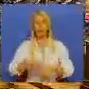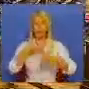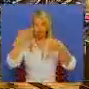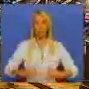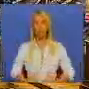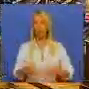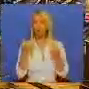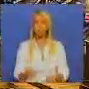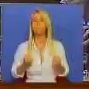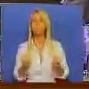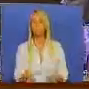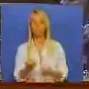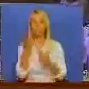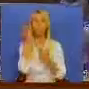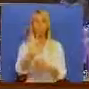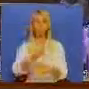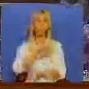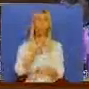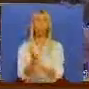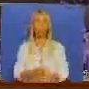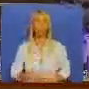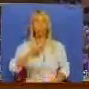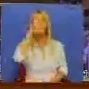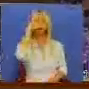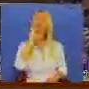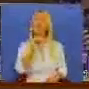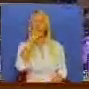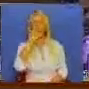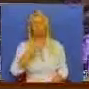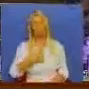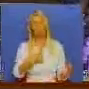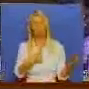outro exemplo é que o Ministério falhou